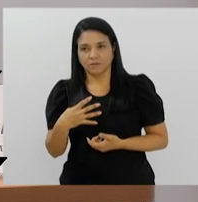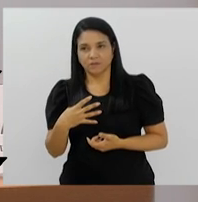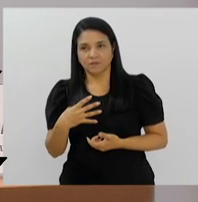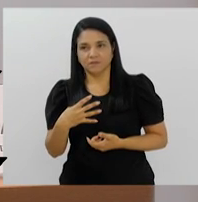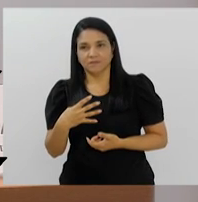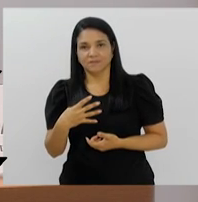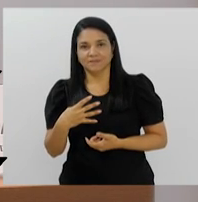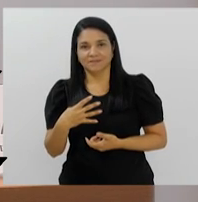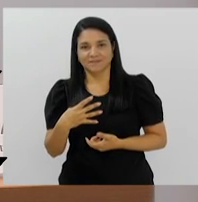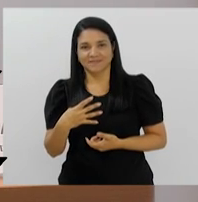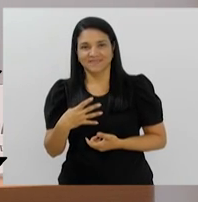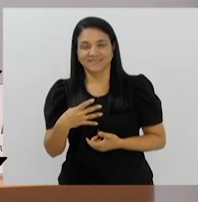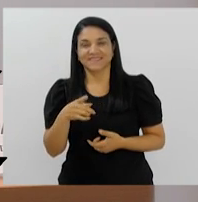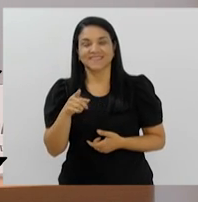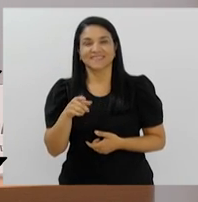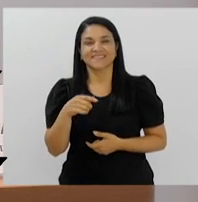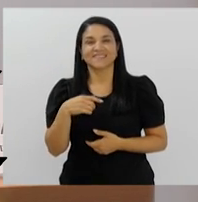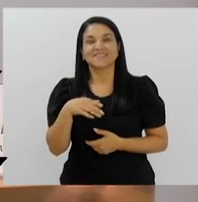Alega